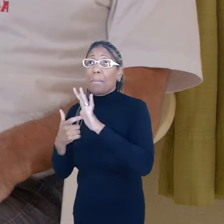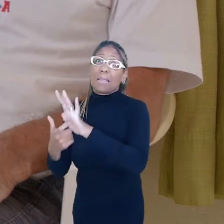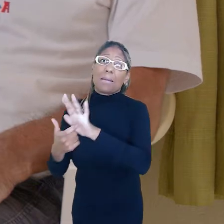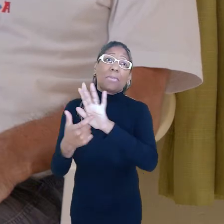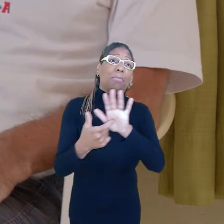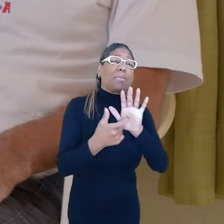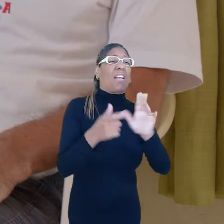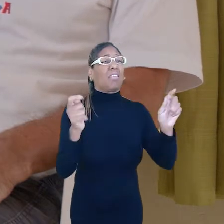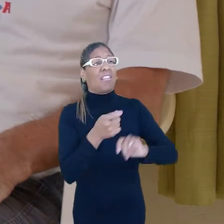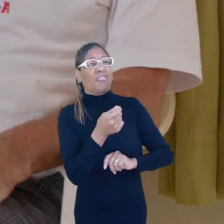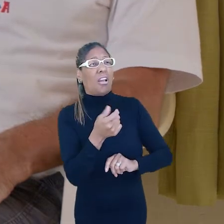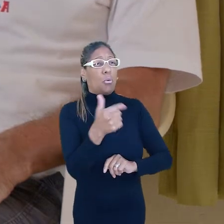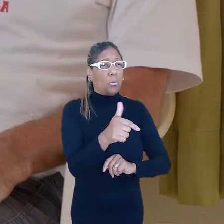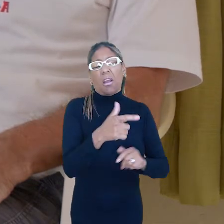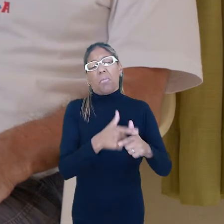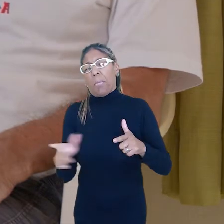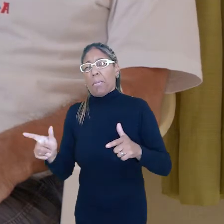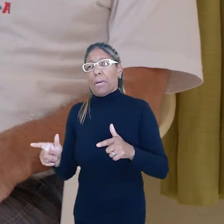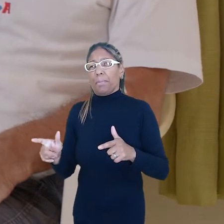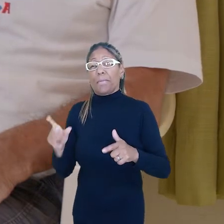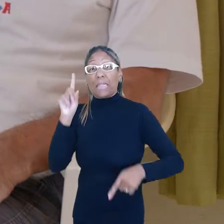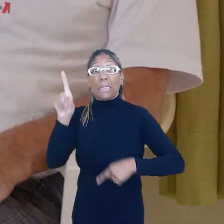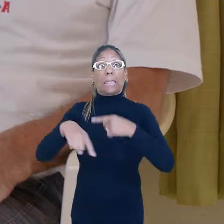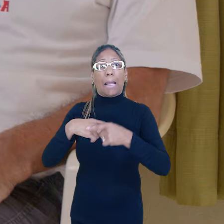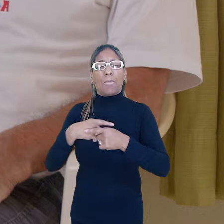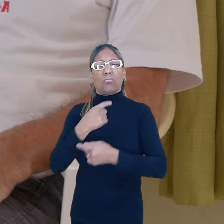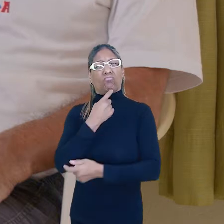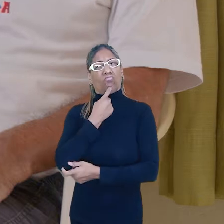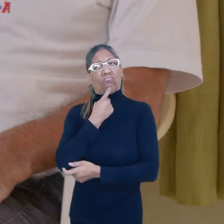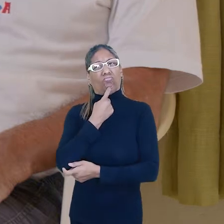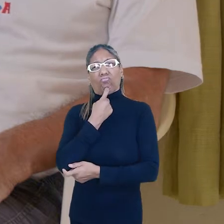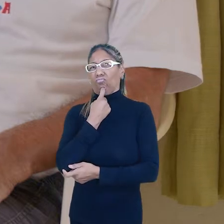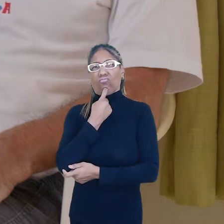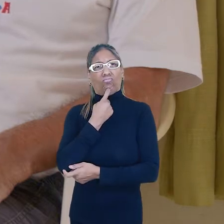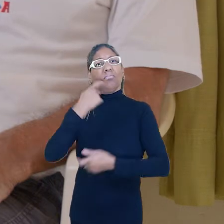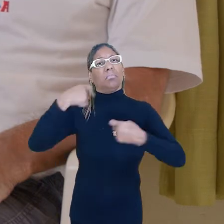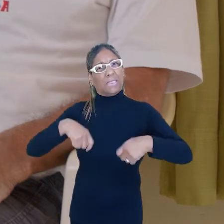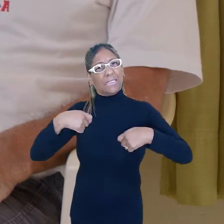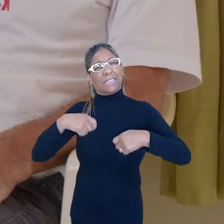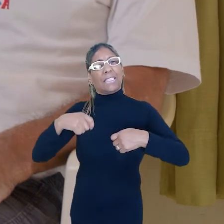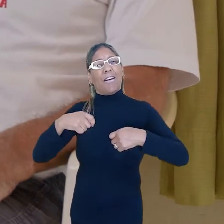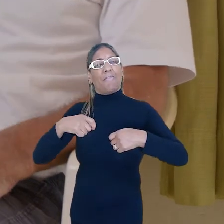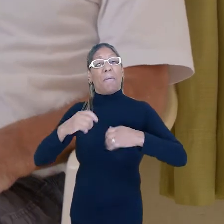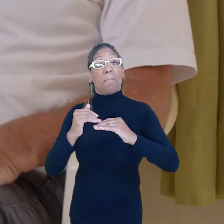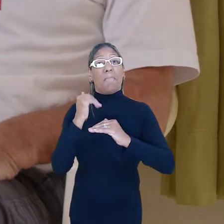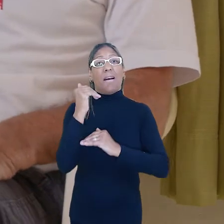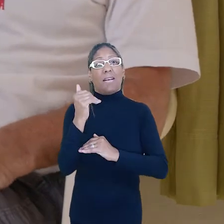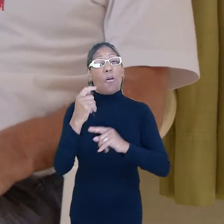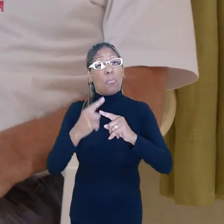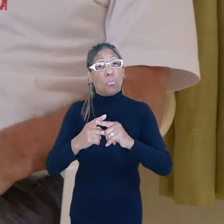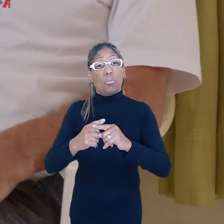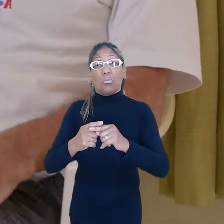aqui, se tiver o cachê, tudo bem, se não tiver um pão com mortadela, vamos embora, feliz, porque viva a arte, né? Mas tem